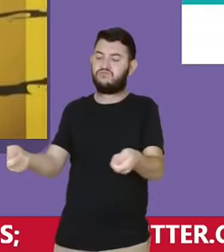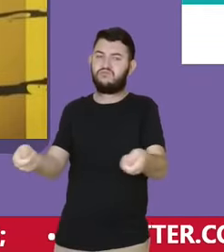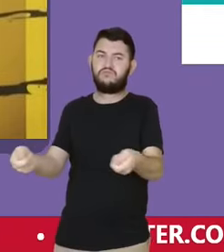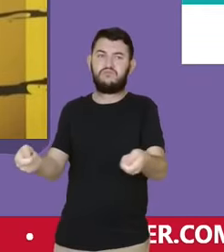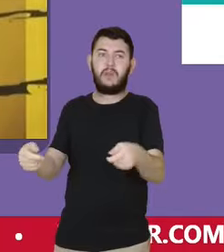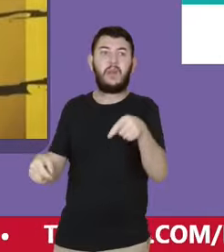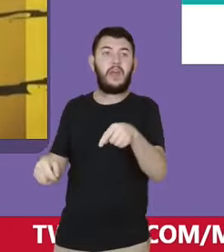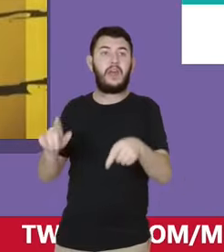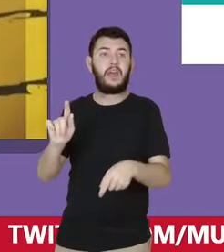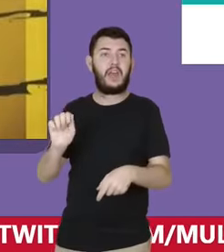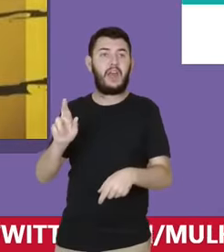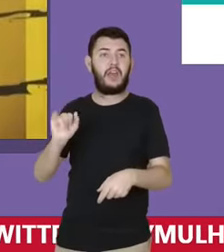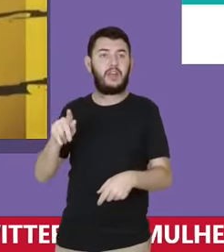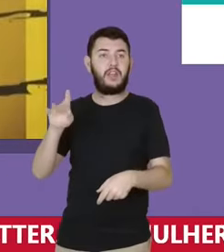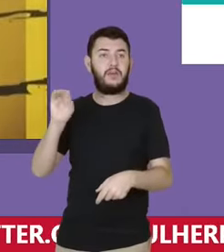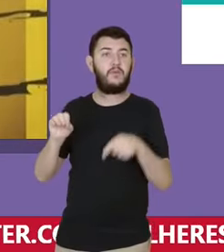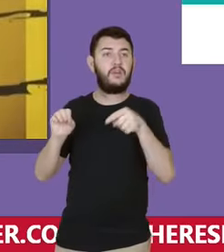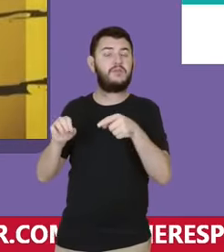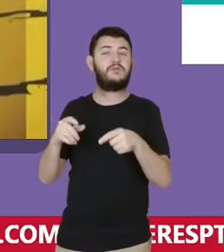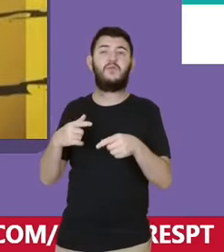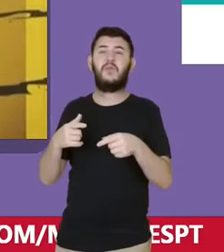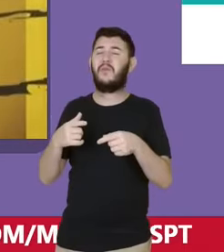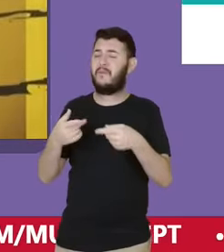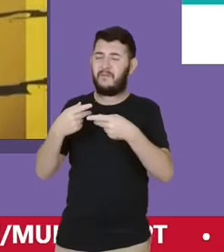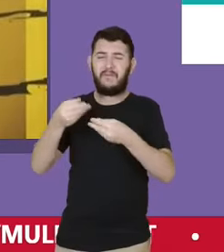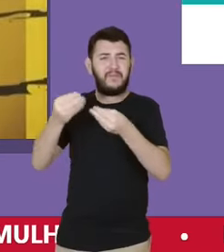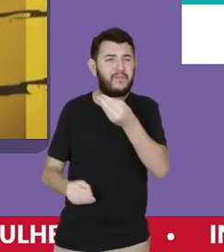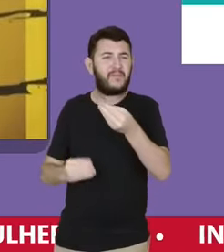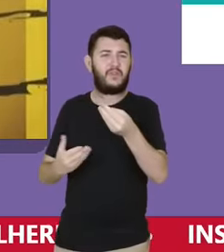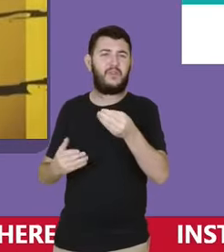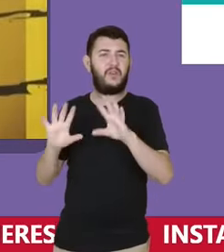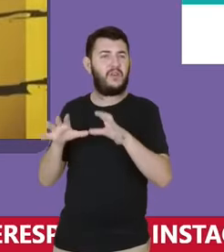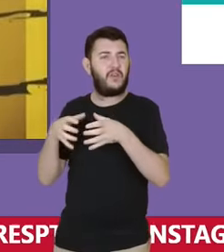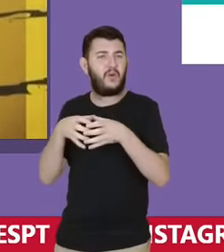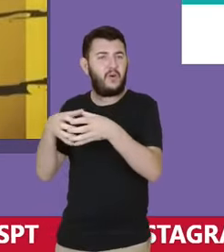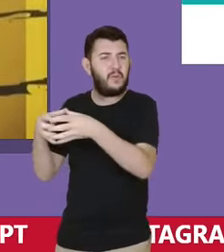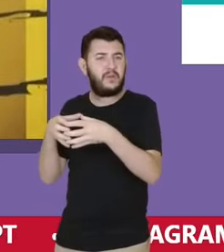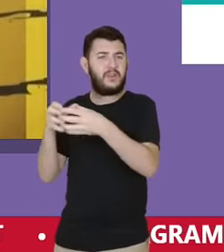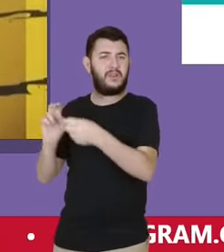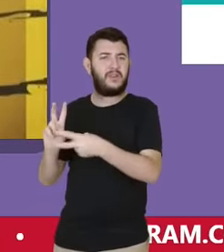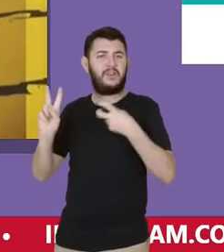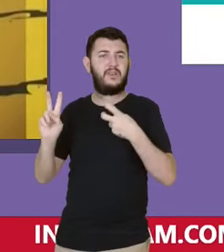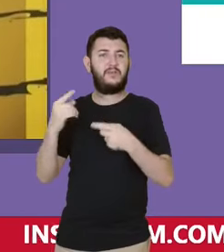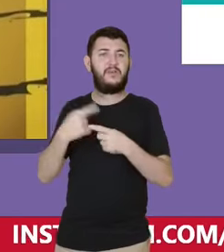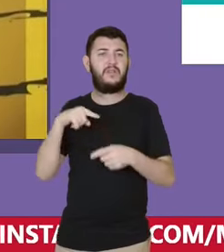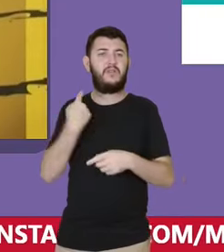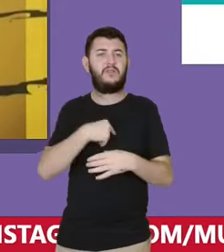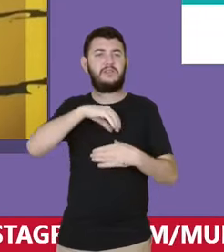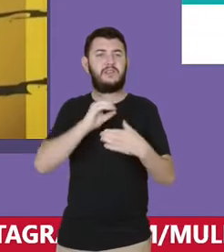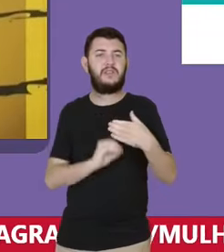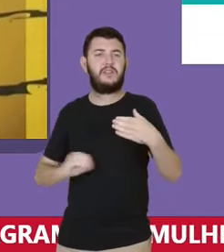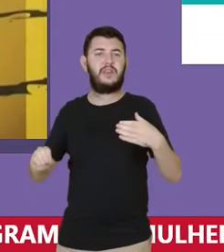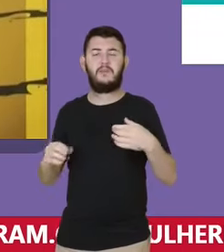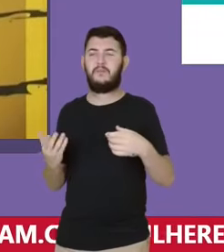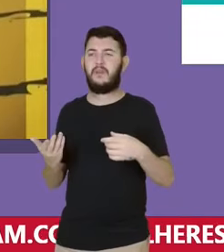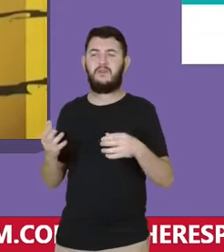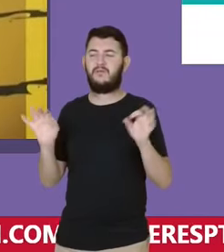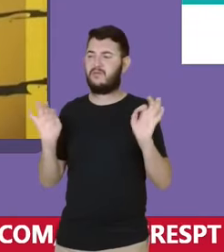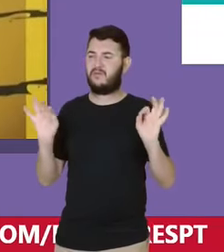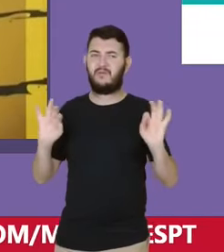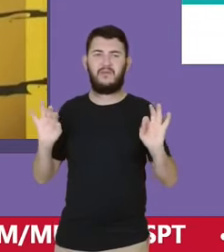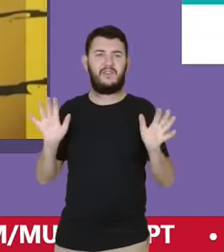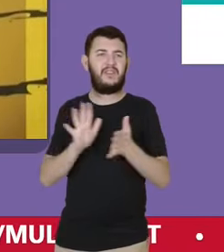das comunidades, porque a situação a gente não tem, né, saneamento básico, né? E